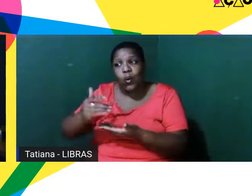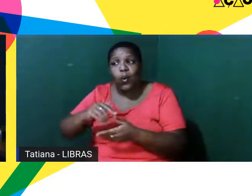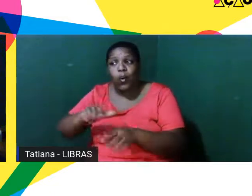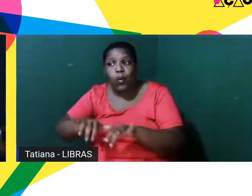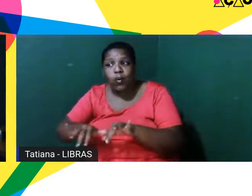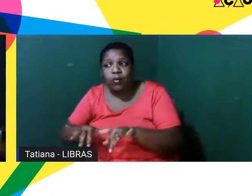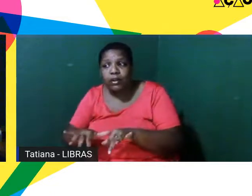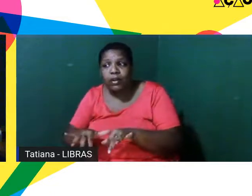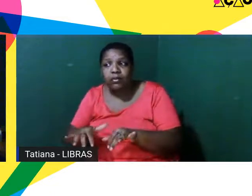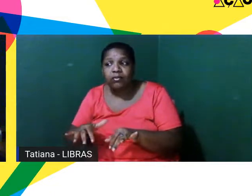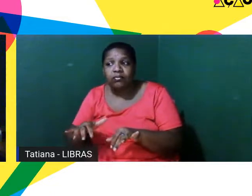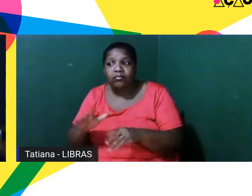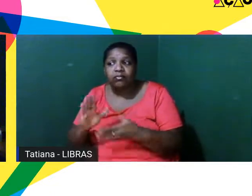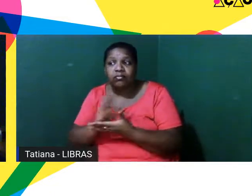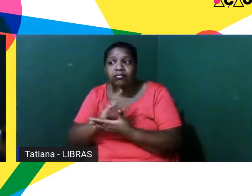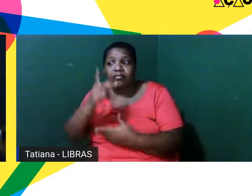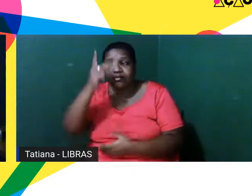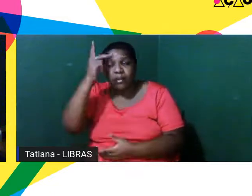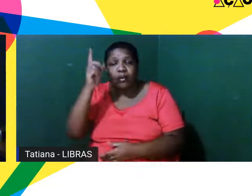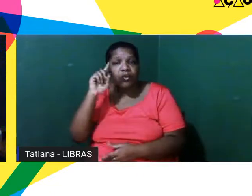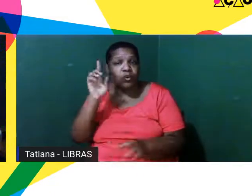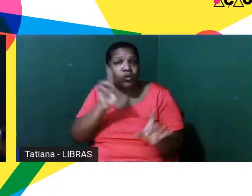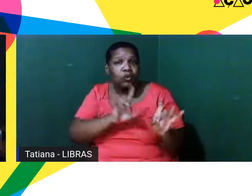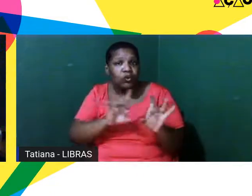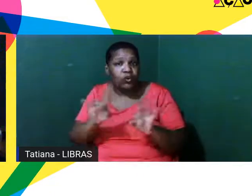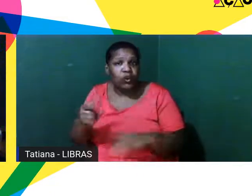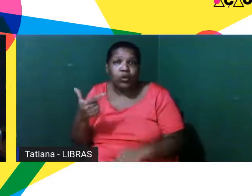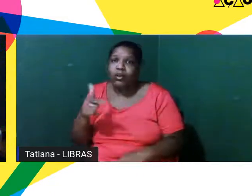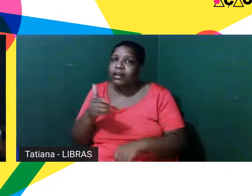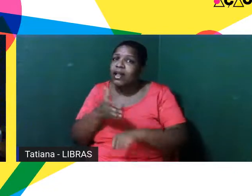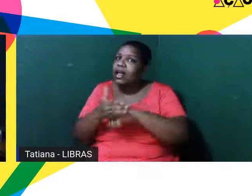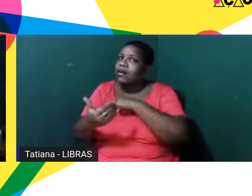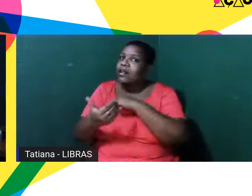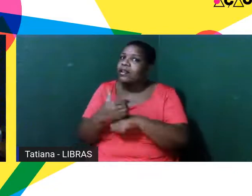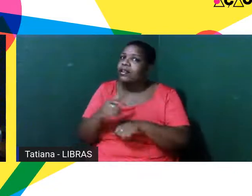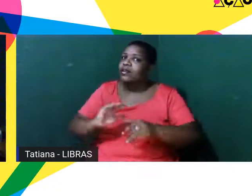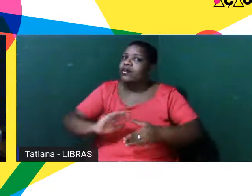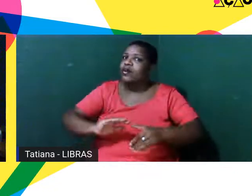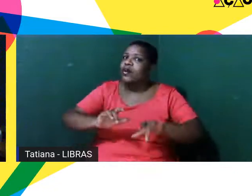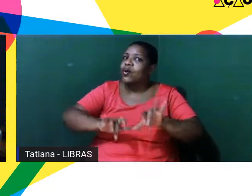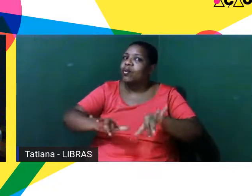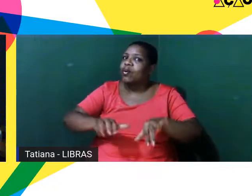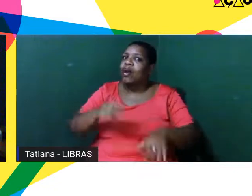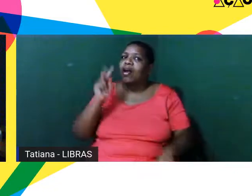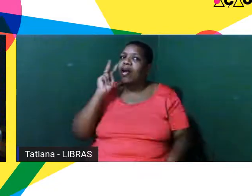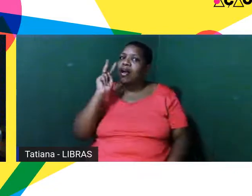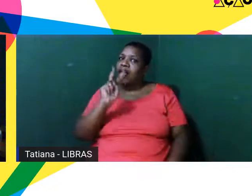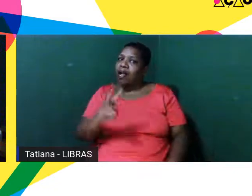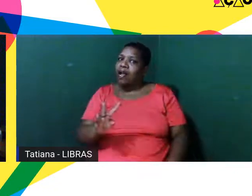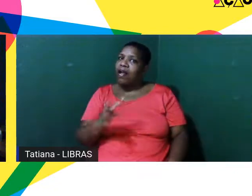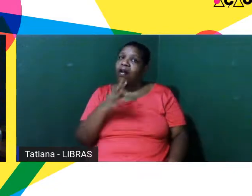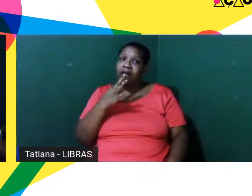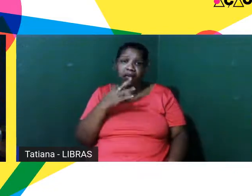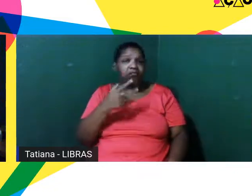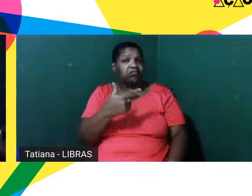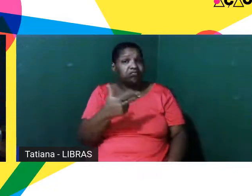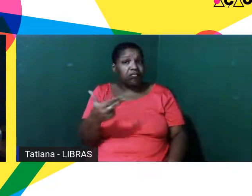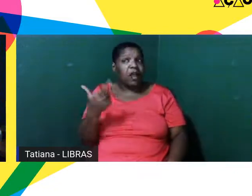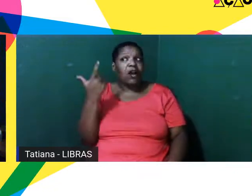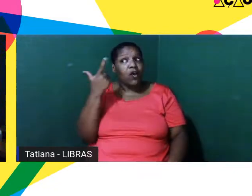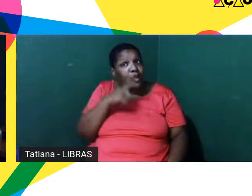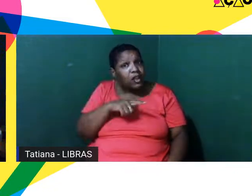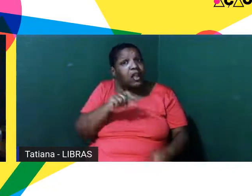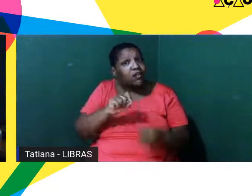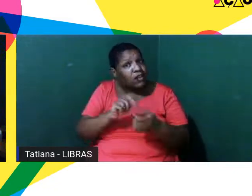a pessoa tá no dia a dia e ela não tá com acesso ao computador mas ela como ela tem esse olhar ela conhece a ferramenta ela